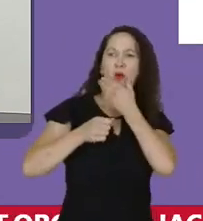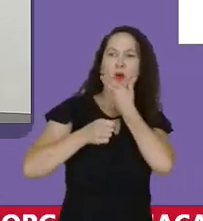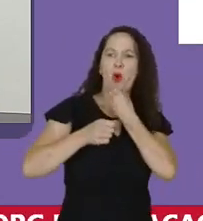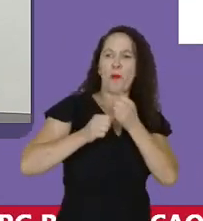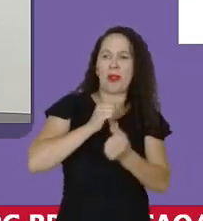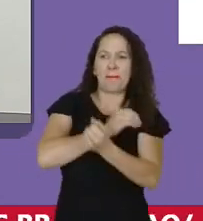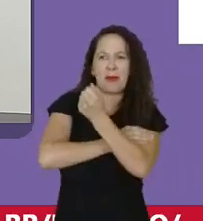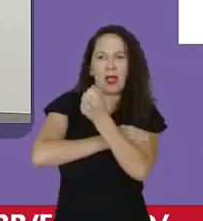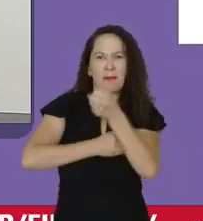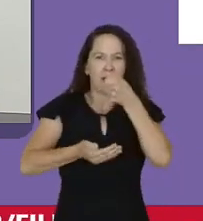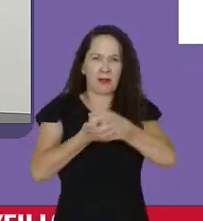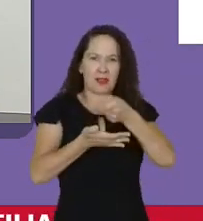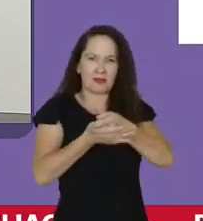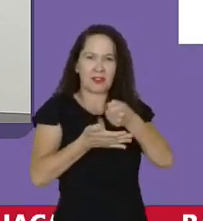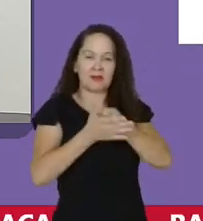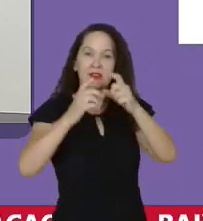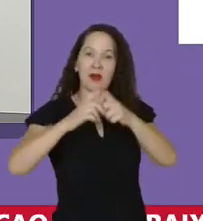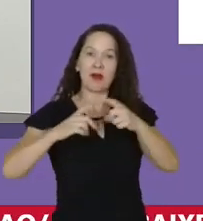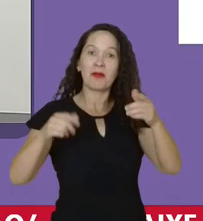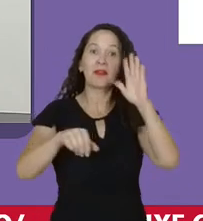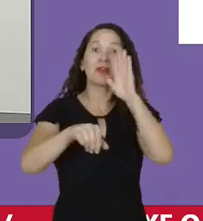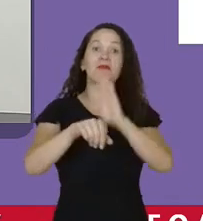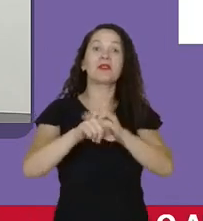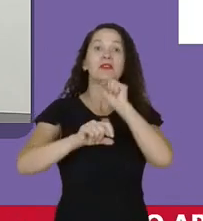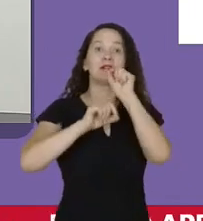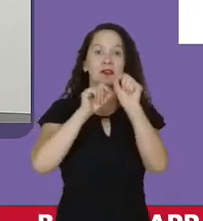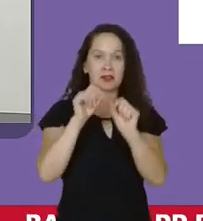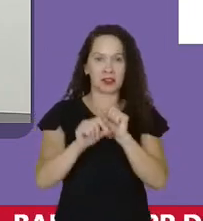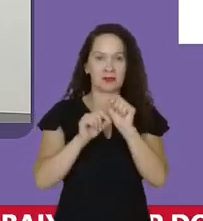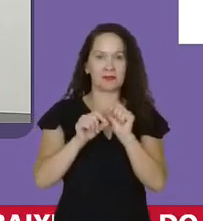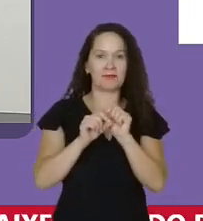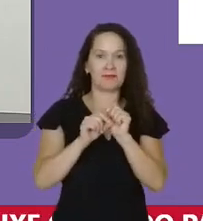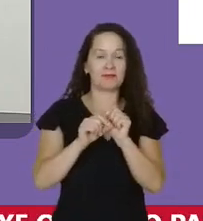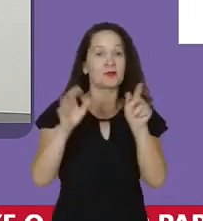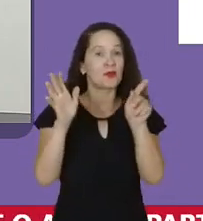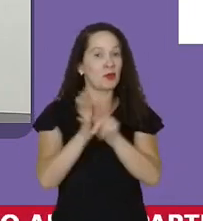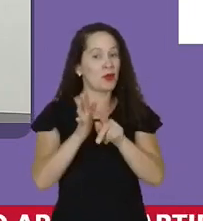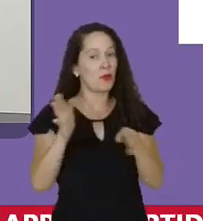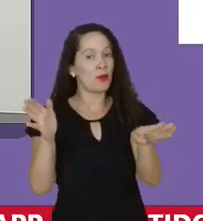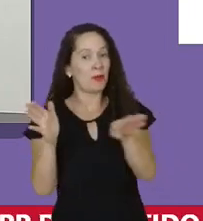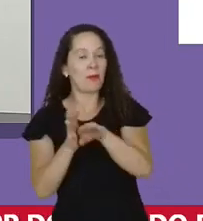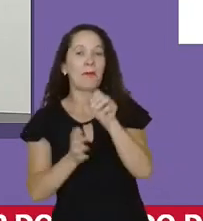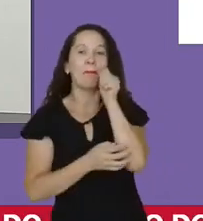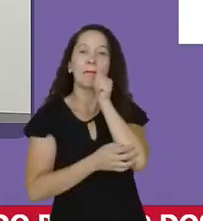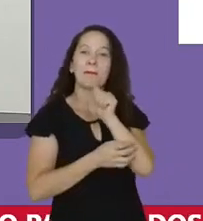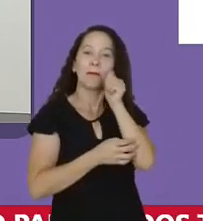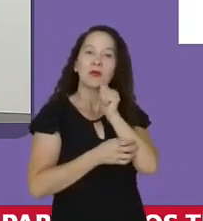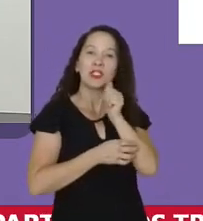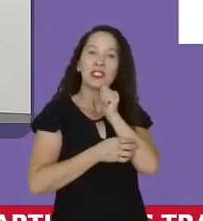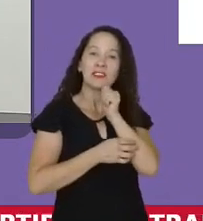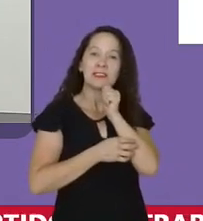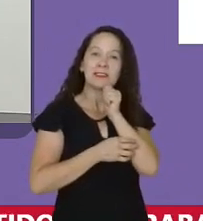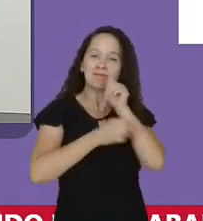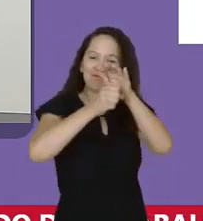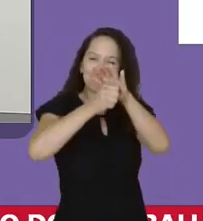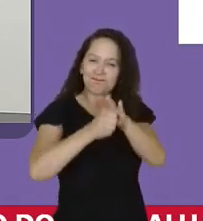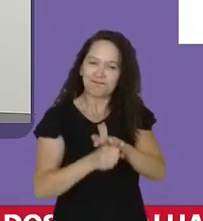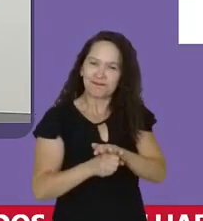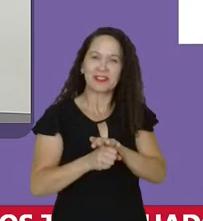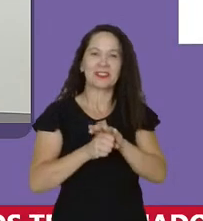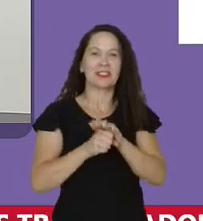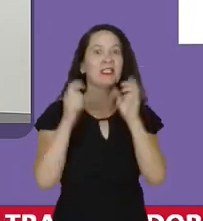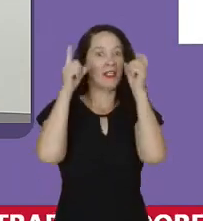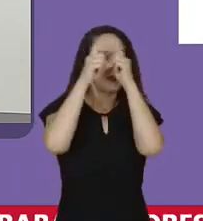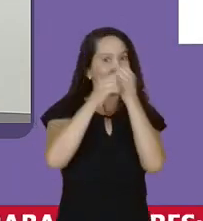racismo, aumenta ainda mais, especificamente para as mulheres, esse nível de exploração. O